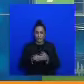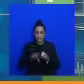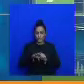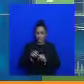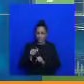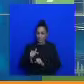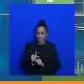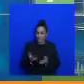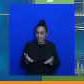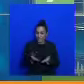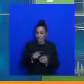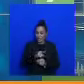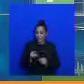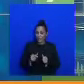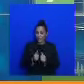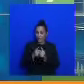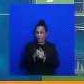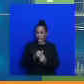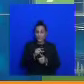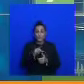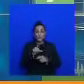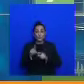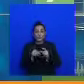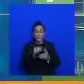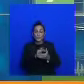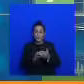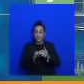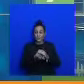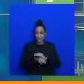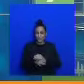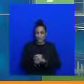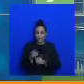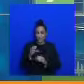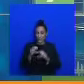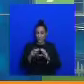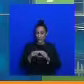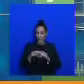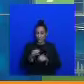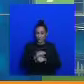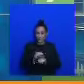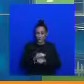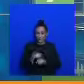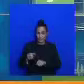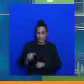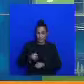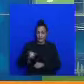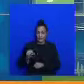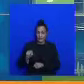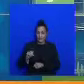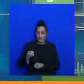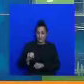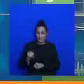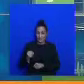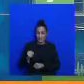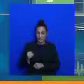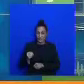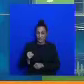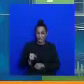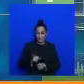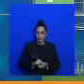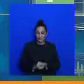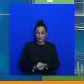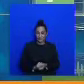Super 7. Agora você conferindo Lotomania. Bola cinza 08. Cinza 08.